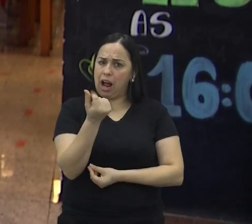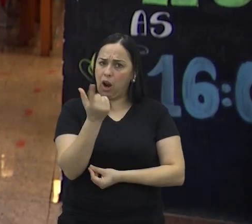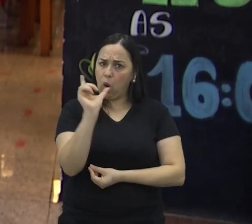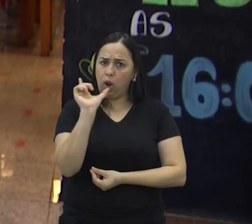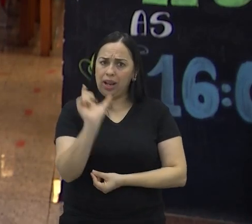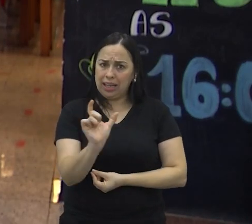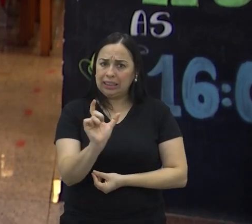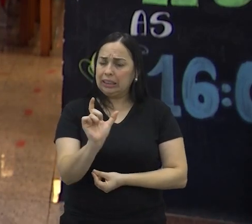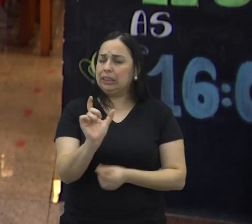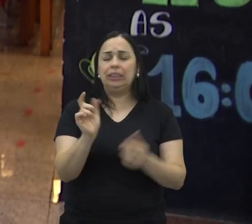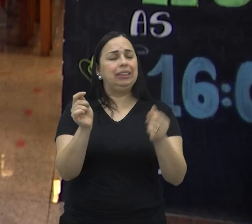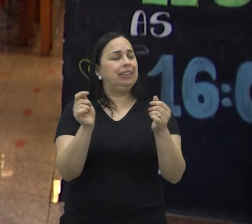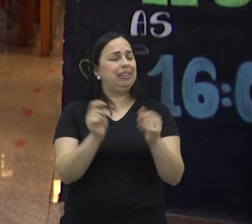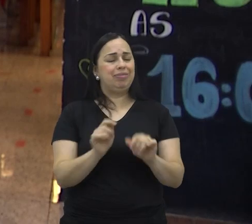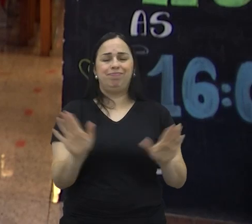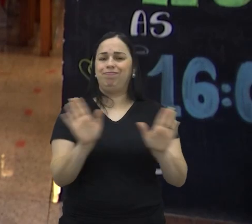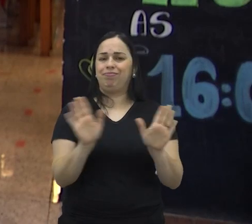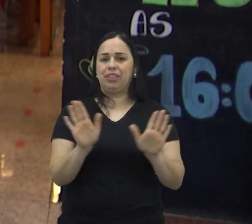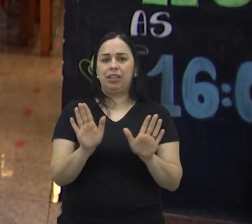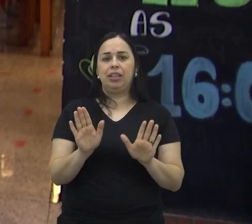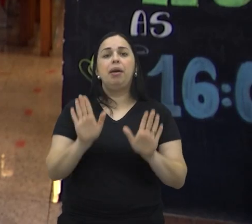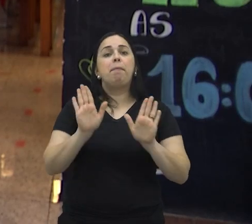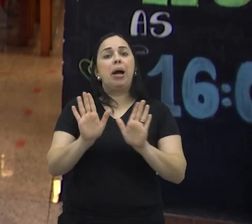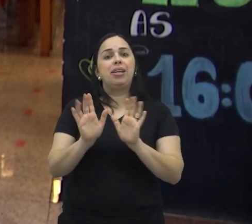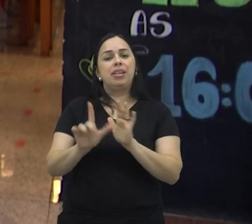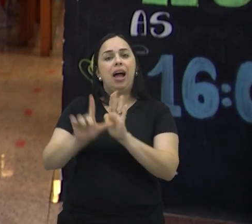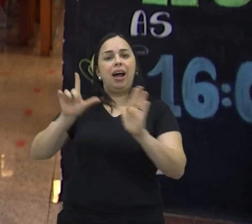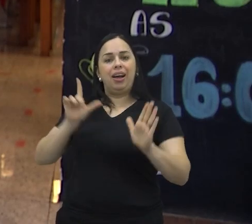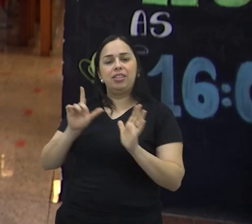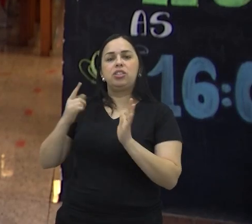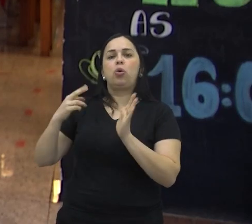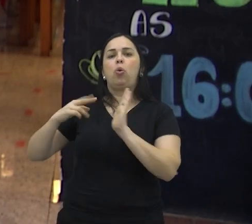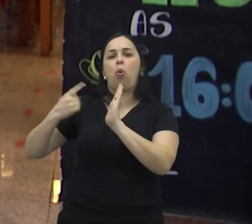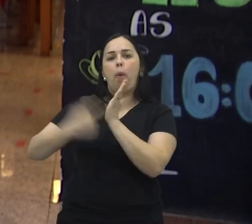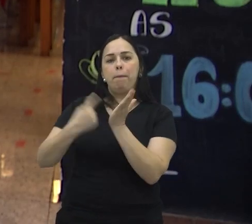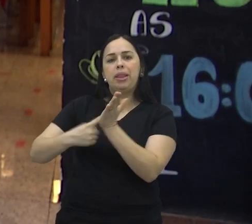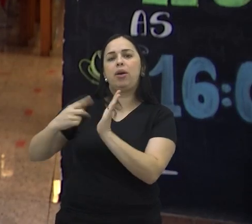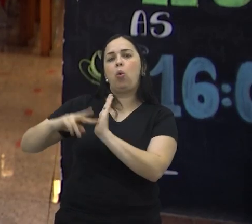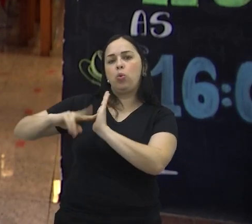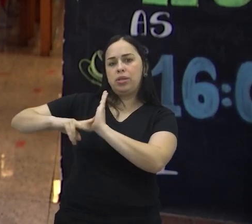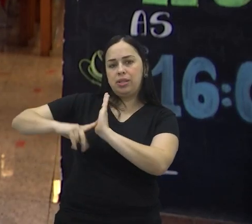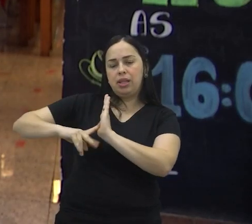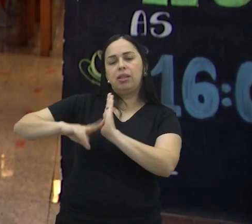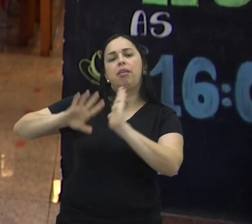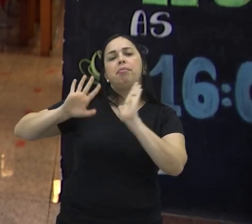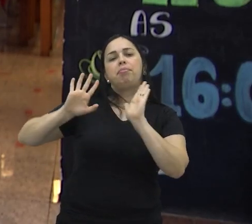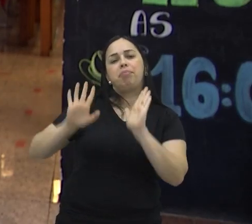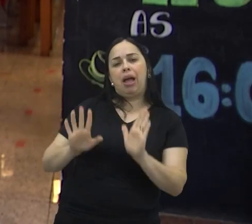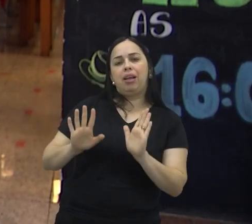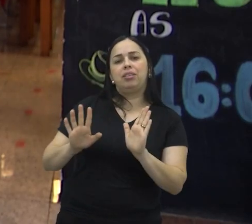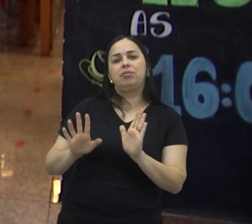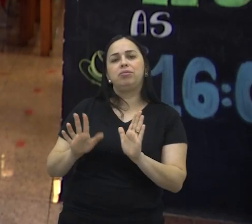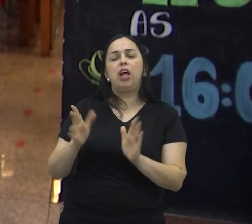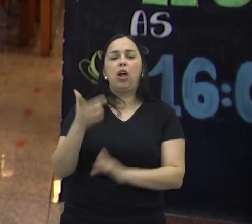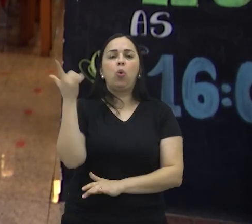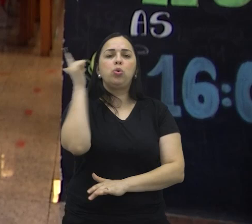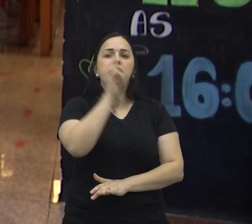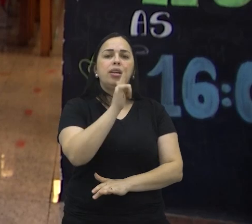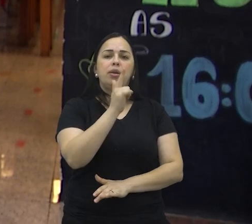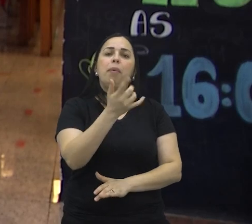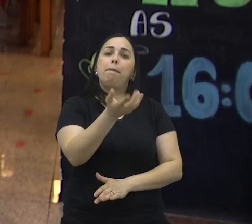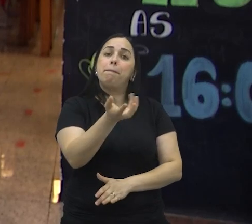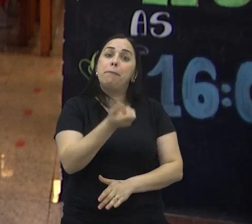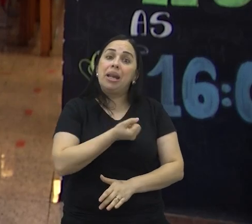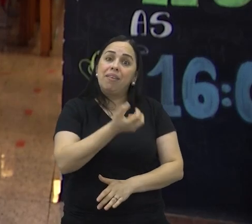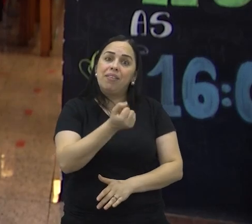para o empregado, salvo que se houver aí uma convenção coletiva com o sindicato da categoria. Né? Aí, feito isso aí, adquirindo